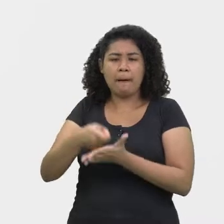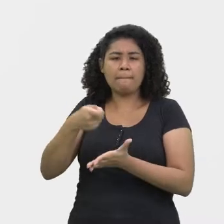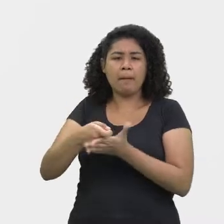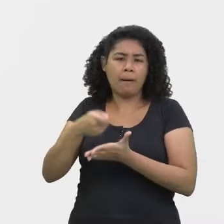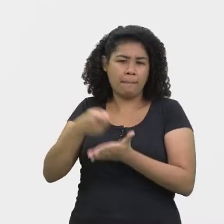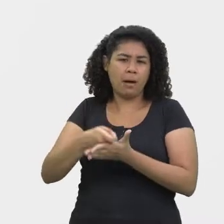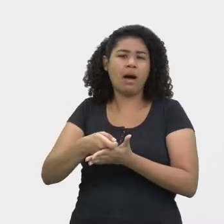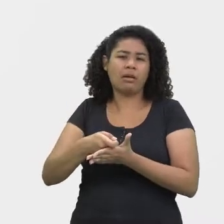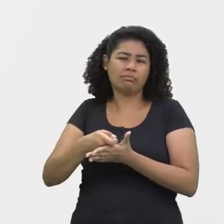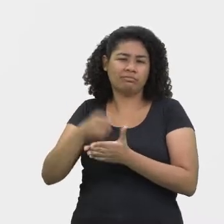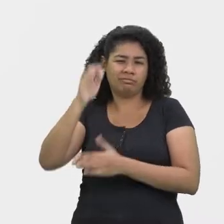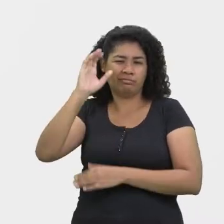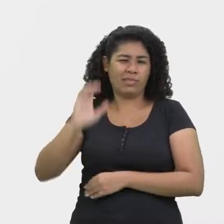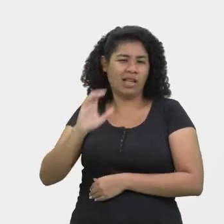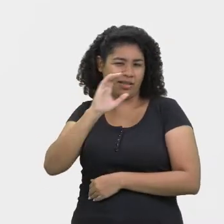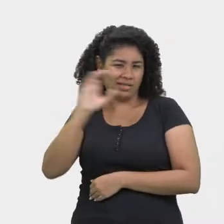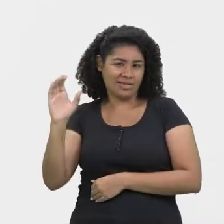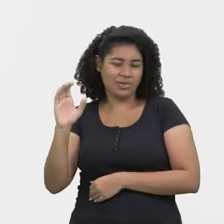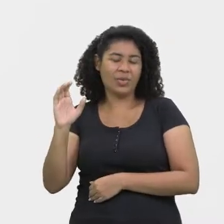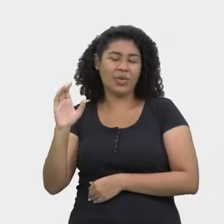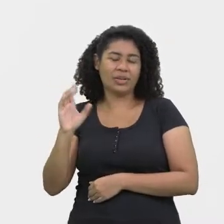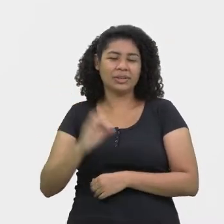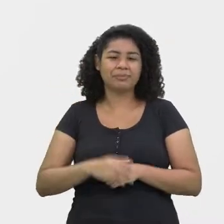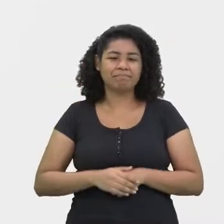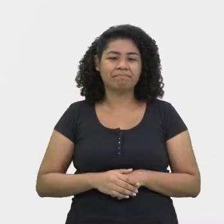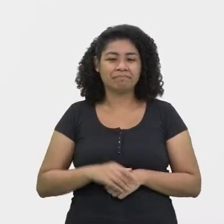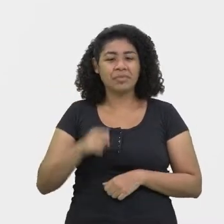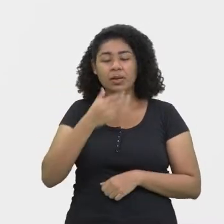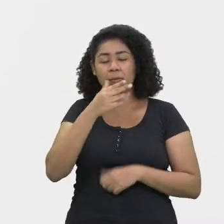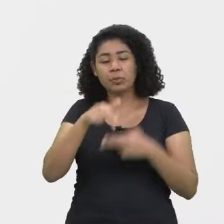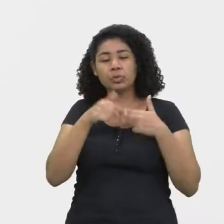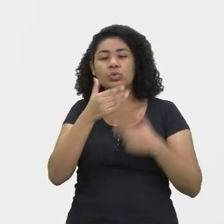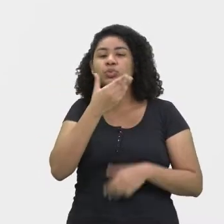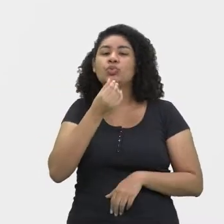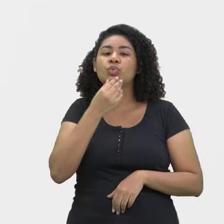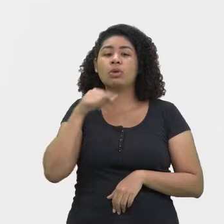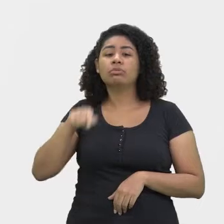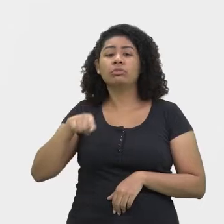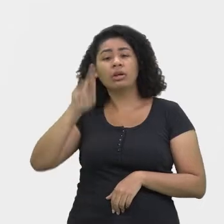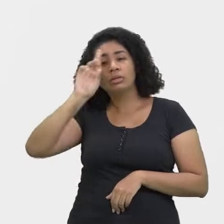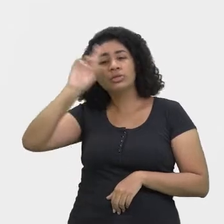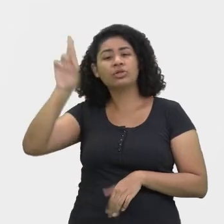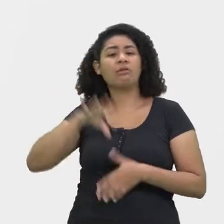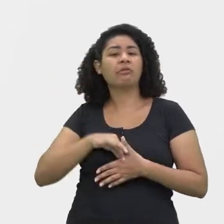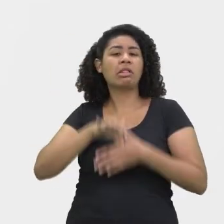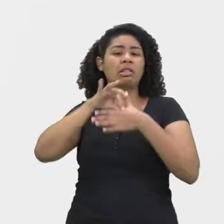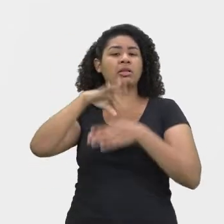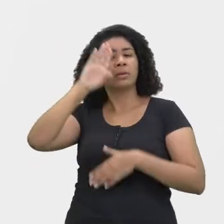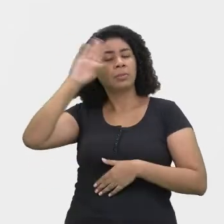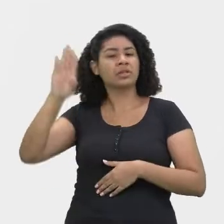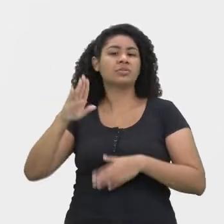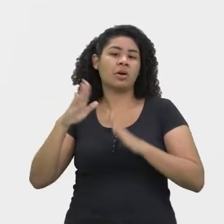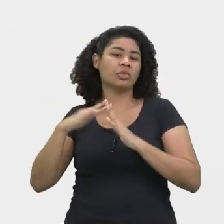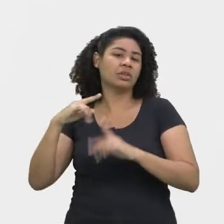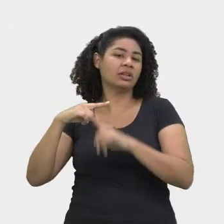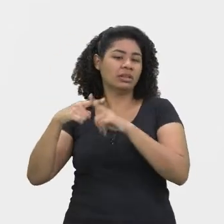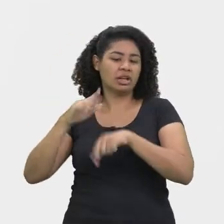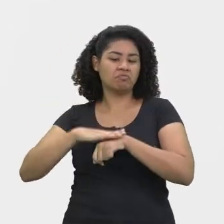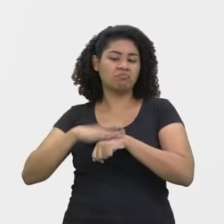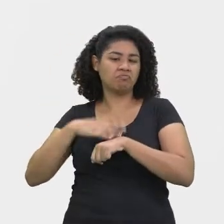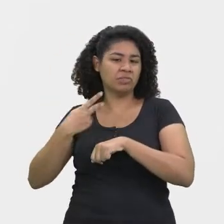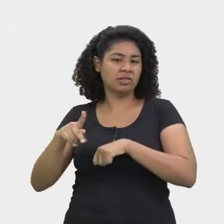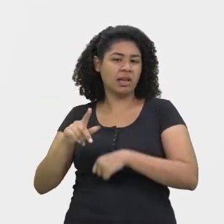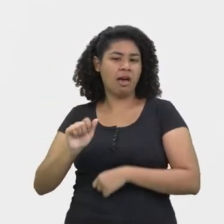autoritarismo papal estabelecido pela Igreja Católica, e ele mesmo passou a ser o seu próprio líder máximo religioso e,